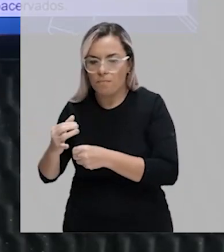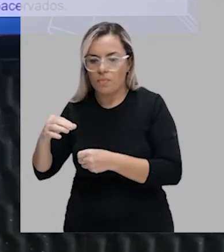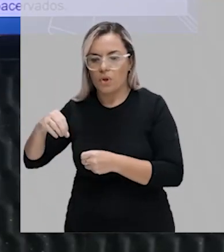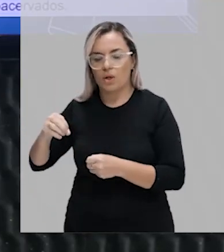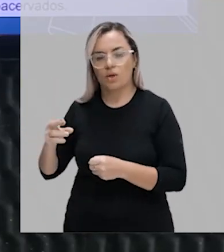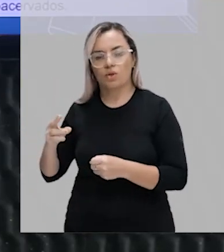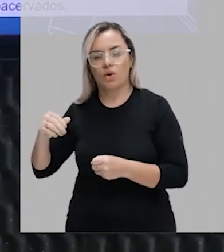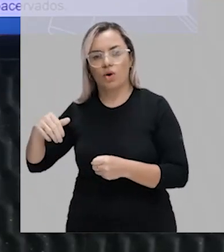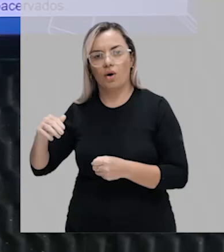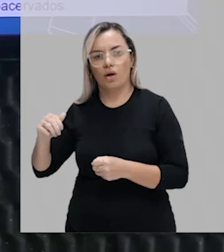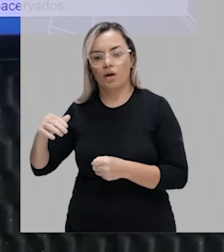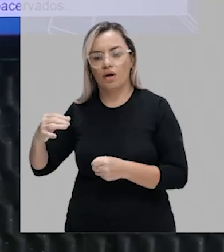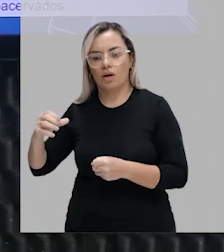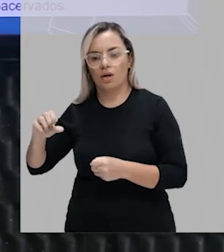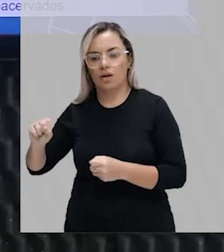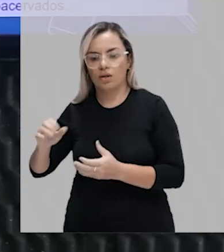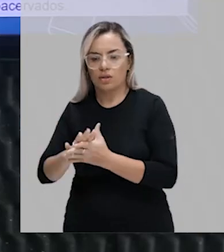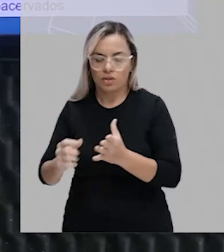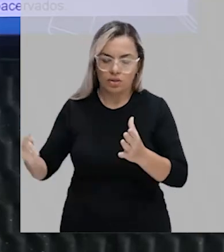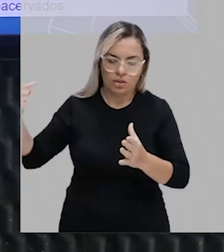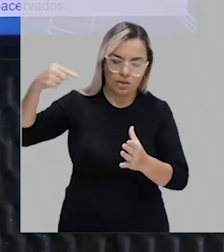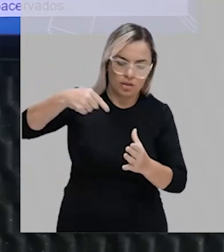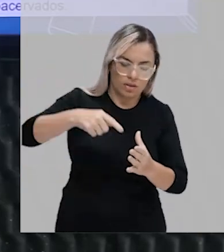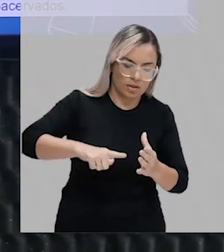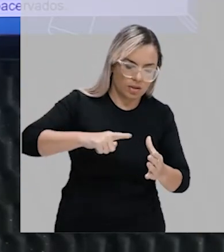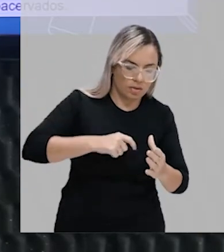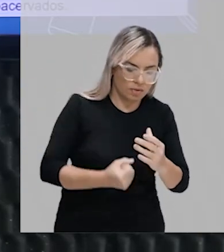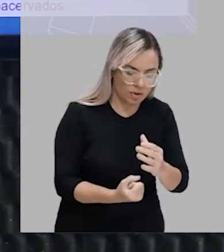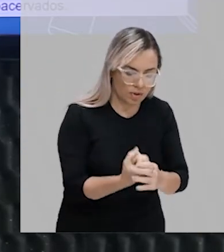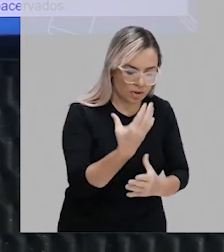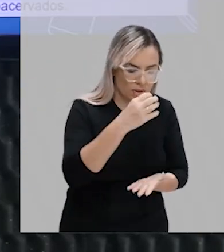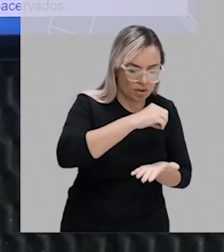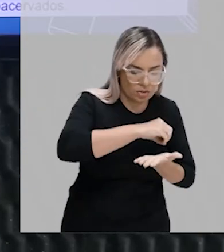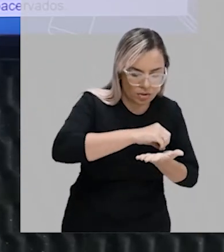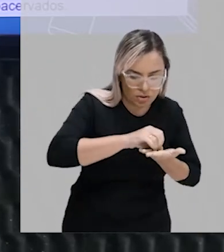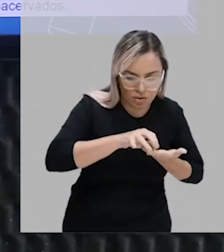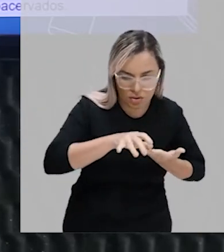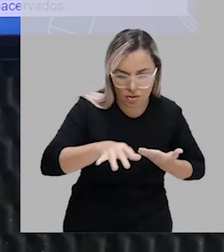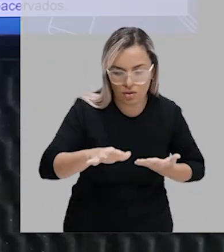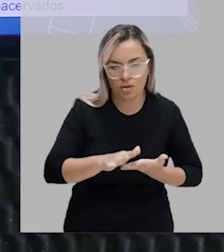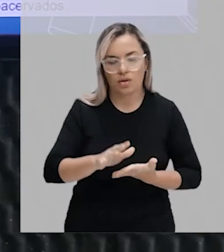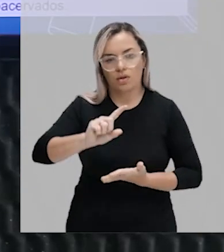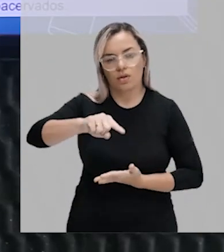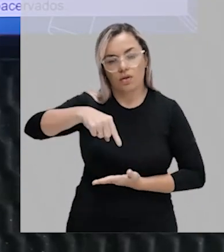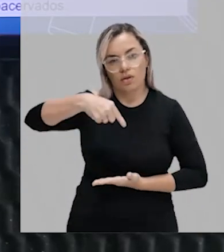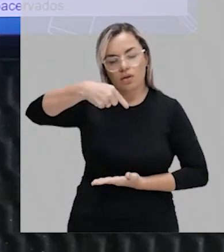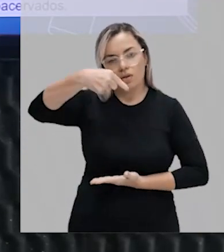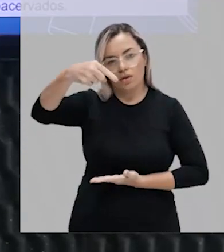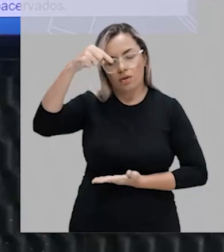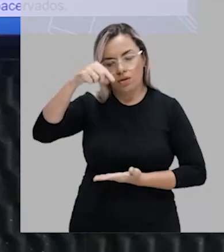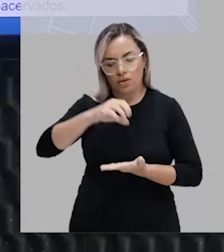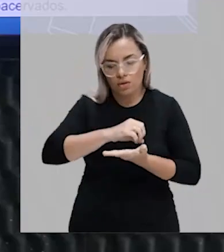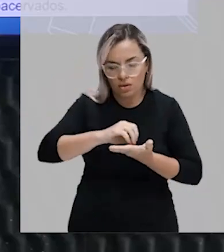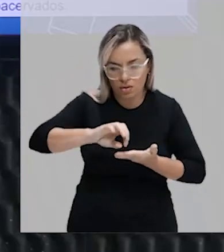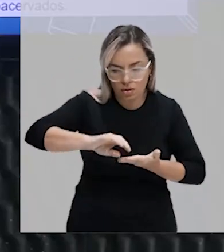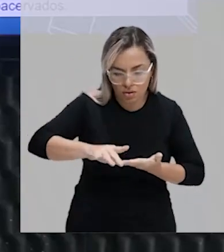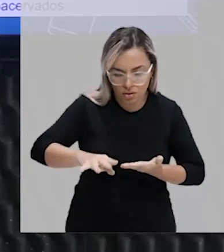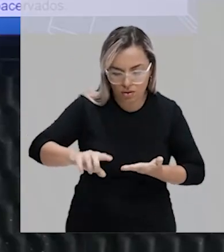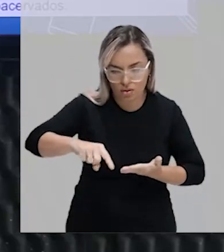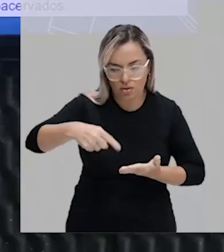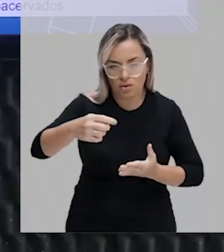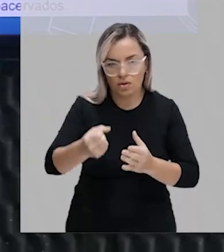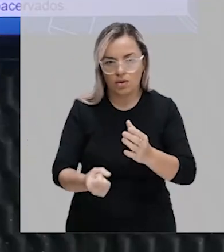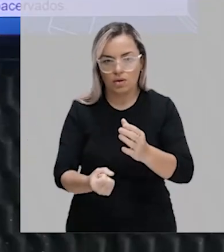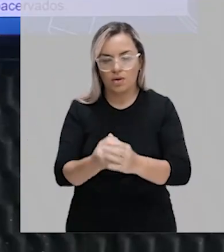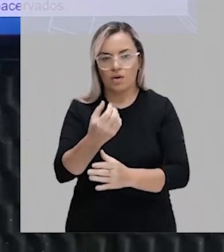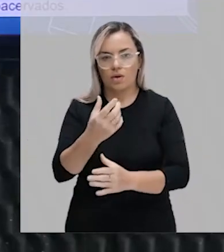que teriam originado moléculas orgânicas. E depois, essas moléculas orgânicas teriam formado os